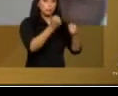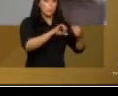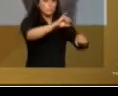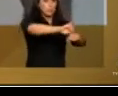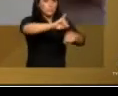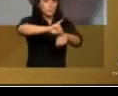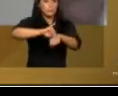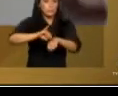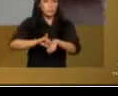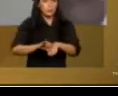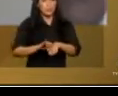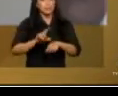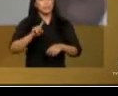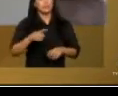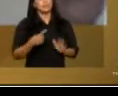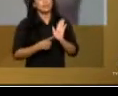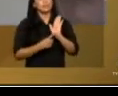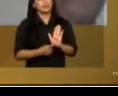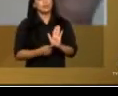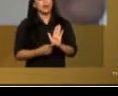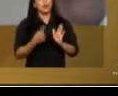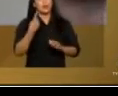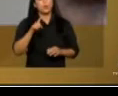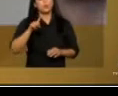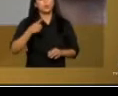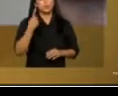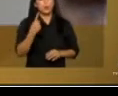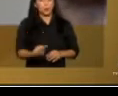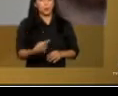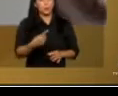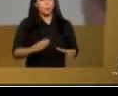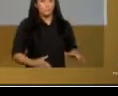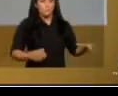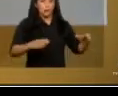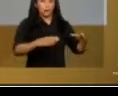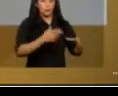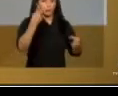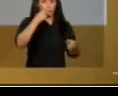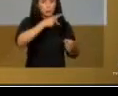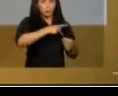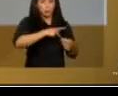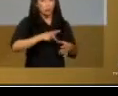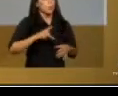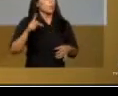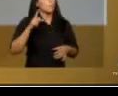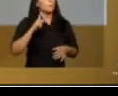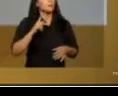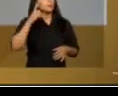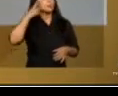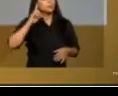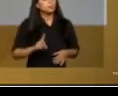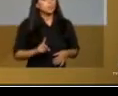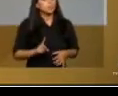representaria cerca de 1,1 milhão de barris de petróleo por dia. Este volume equivale a